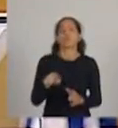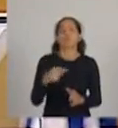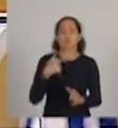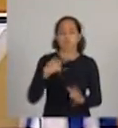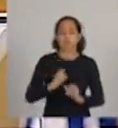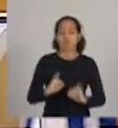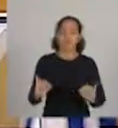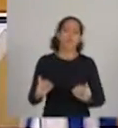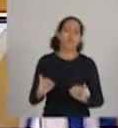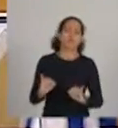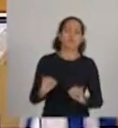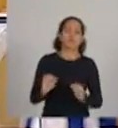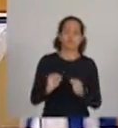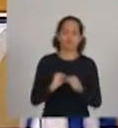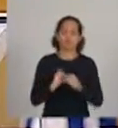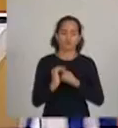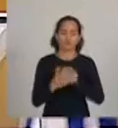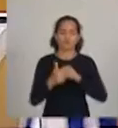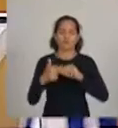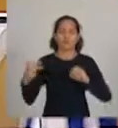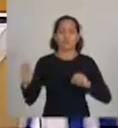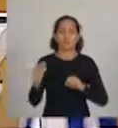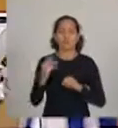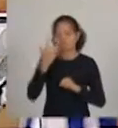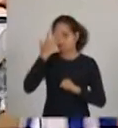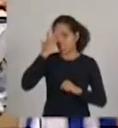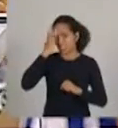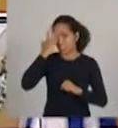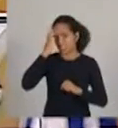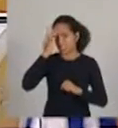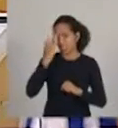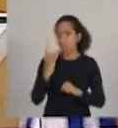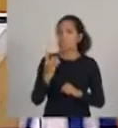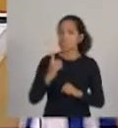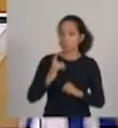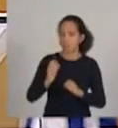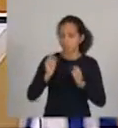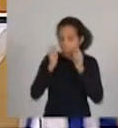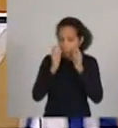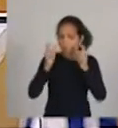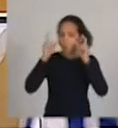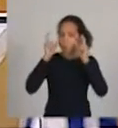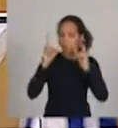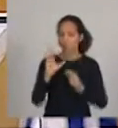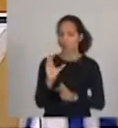variante indiana da Covid-19. Foi notificado por um alerta da